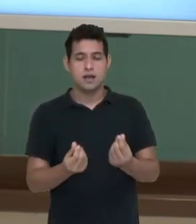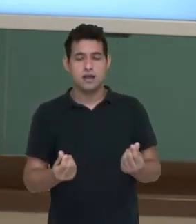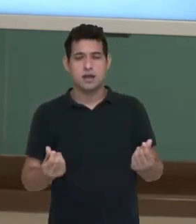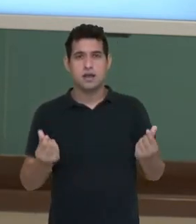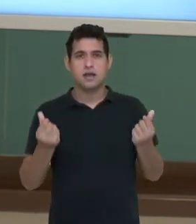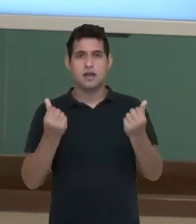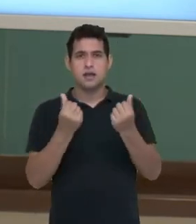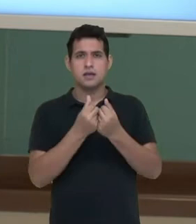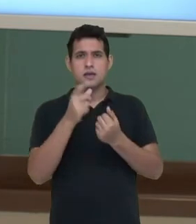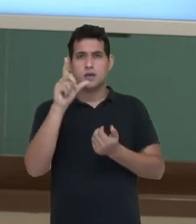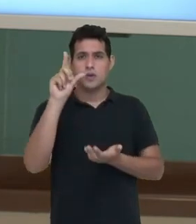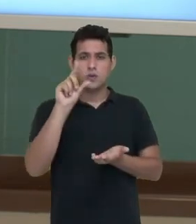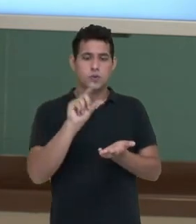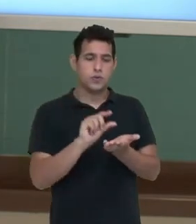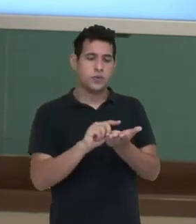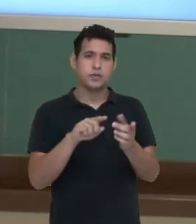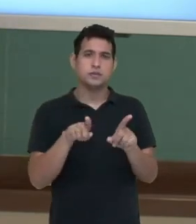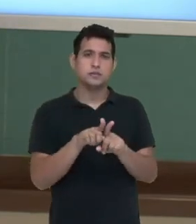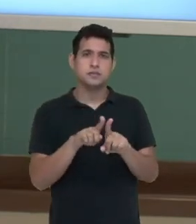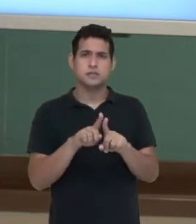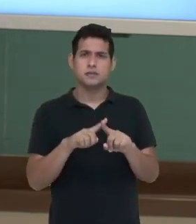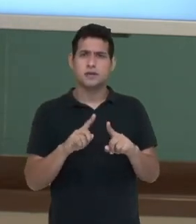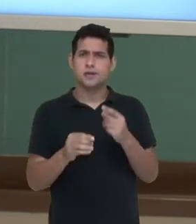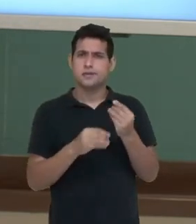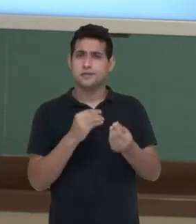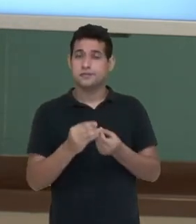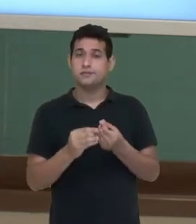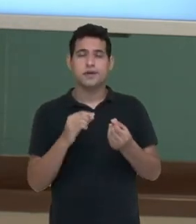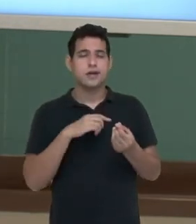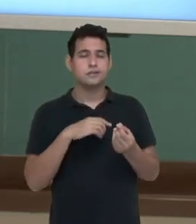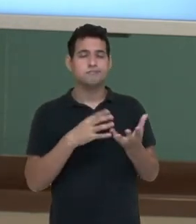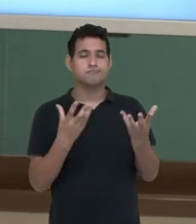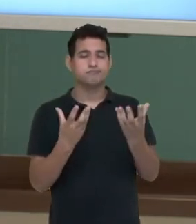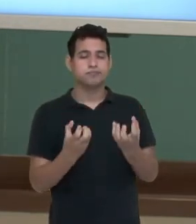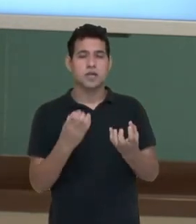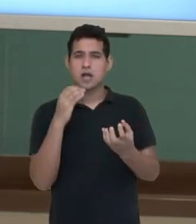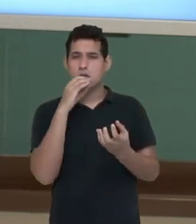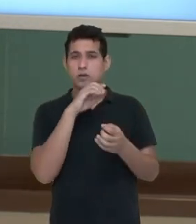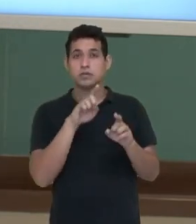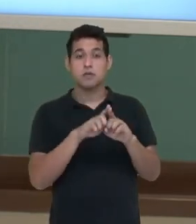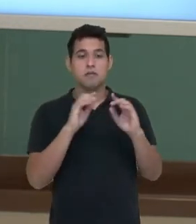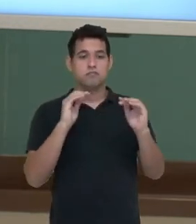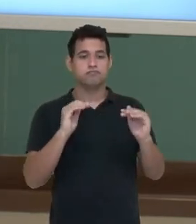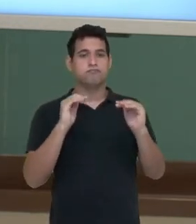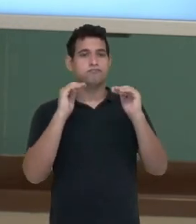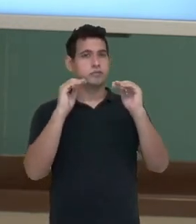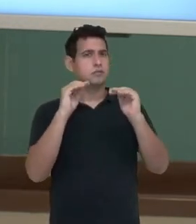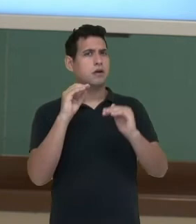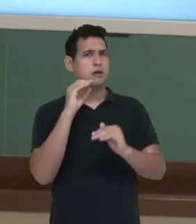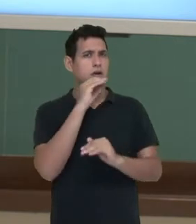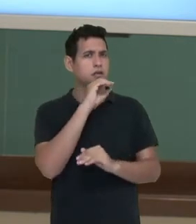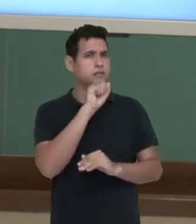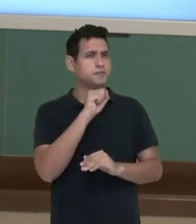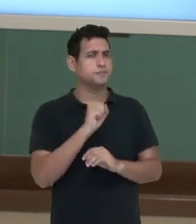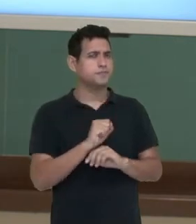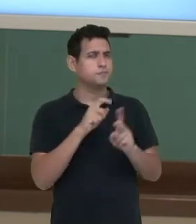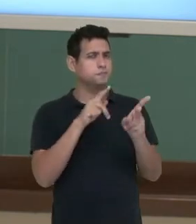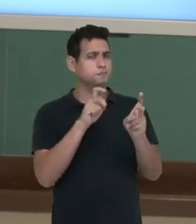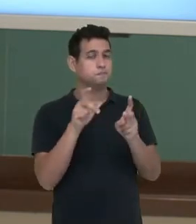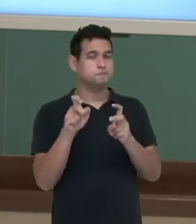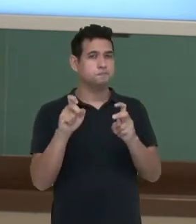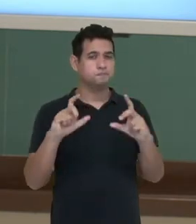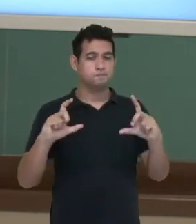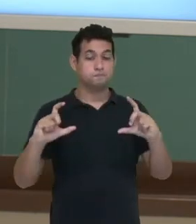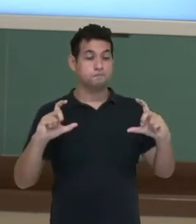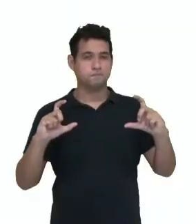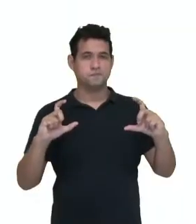vai diminuindo e, à medida que vai recebendo o calor, vai aumentando a temperatura. Isso a gente pode observar nessa